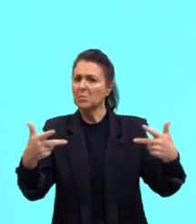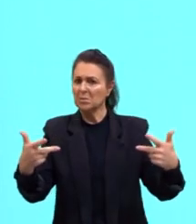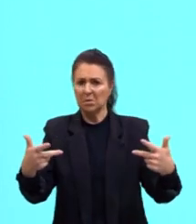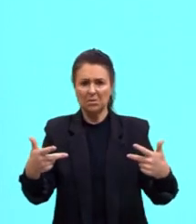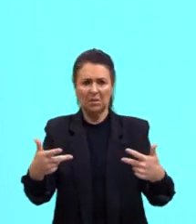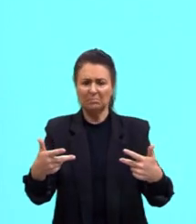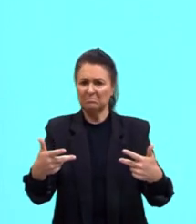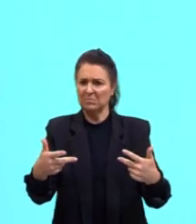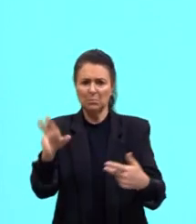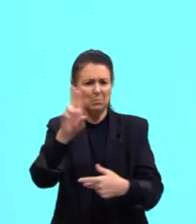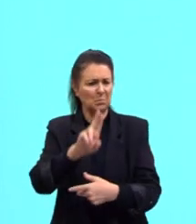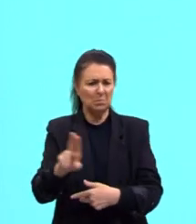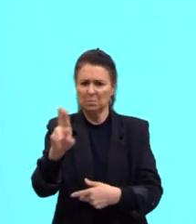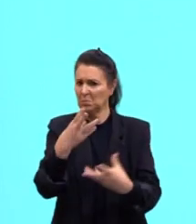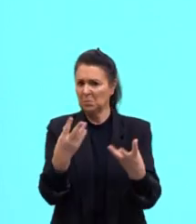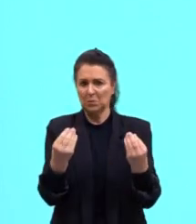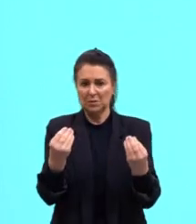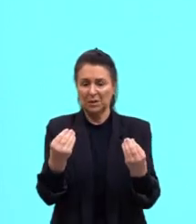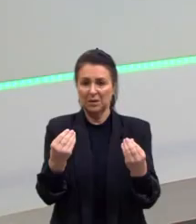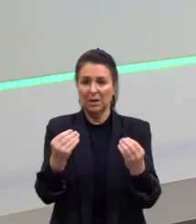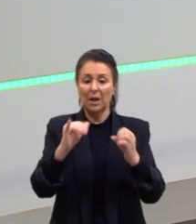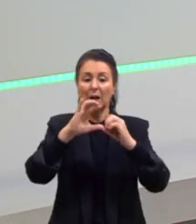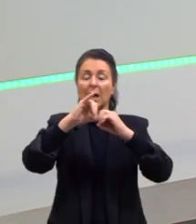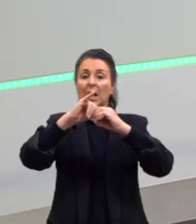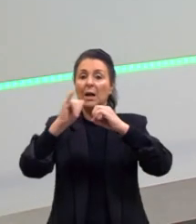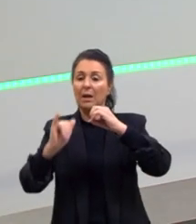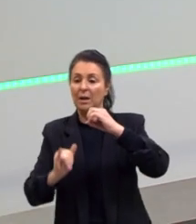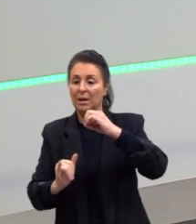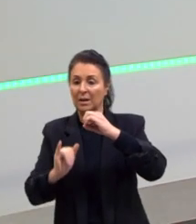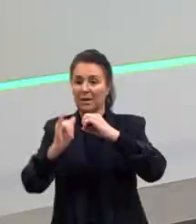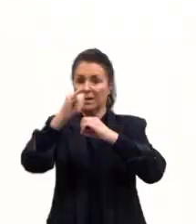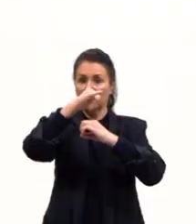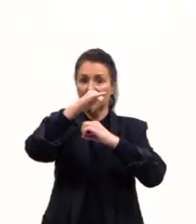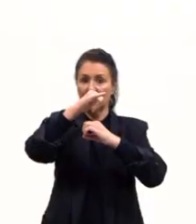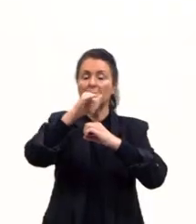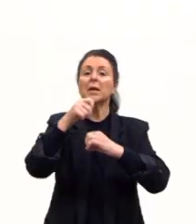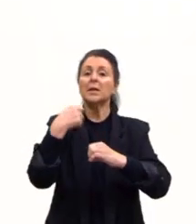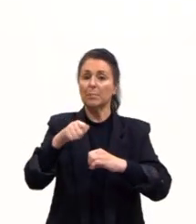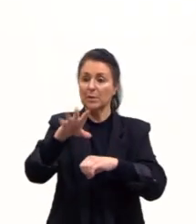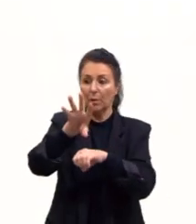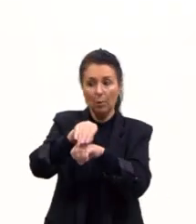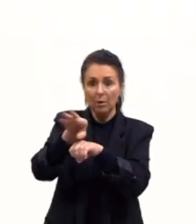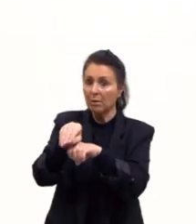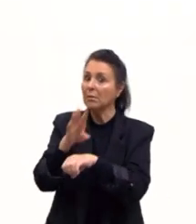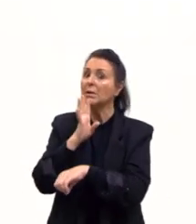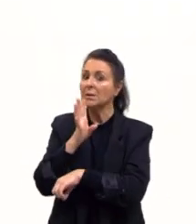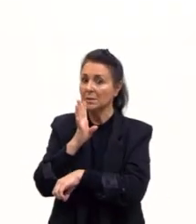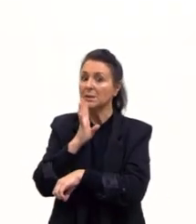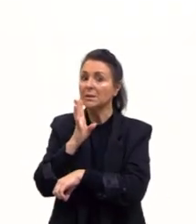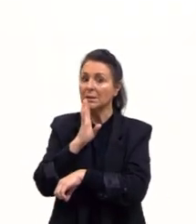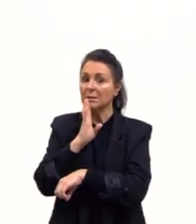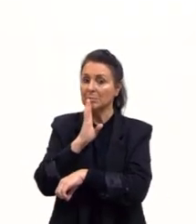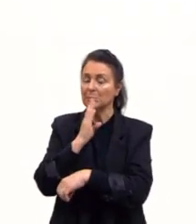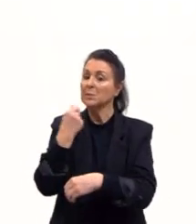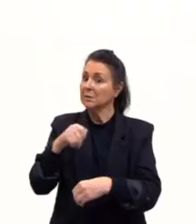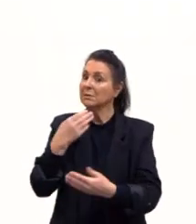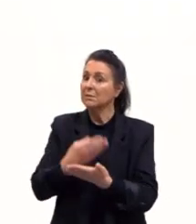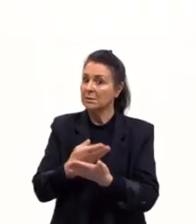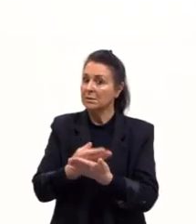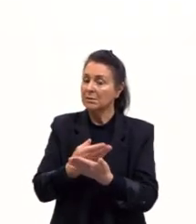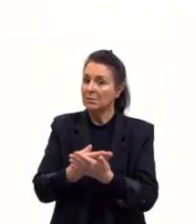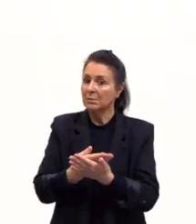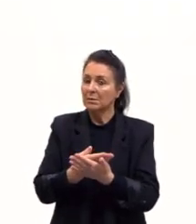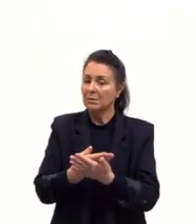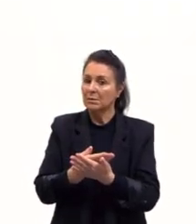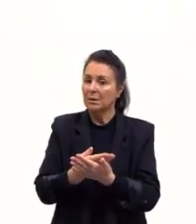popular muito utilizada Então ela é uma eletrólise que tem que tem que ser conhecida tá na hora de estudar impossível estudar eletrólise e não passar por ela